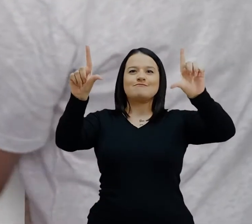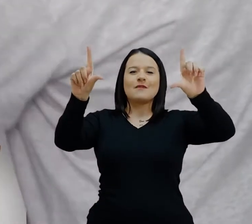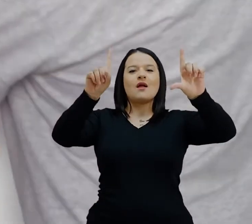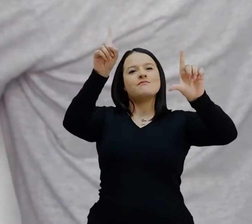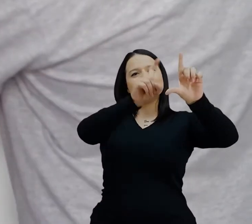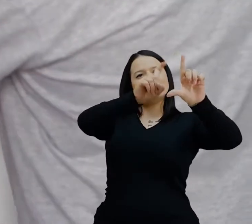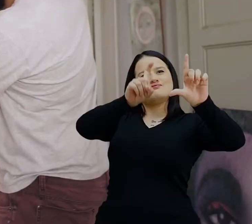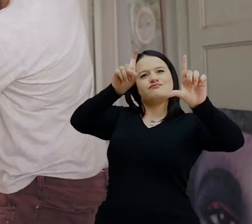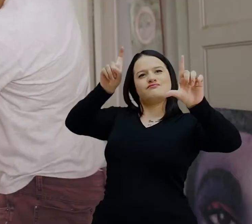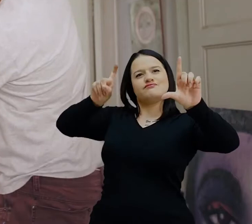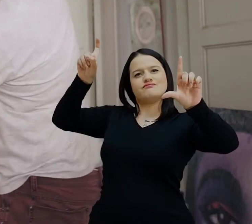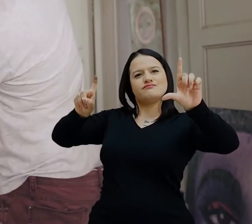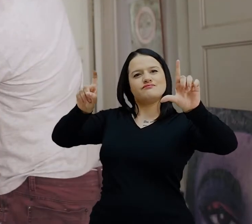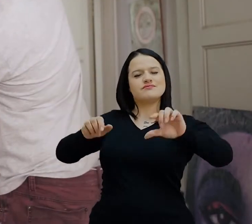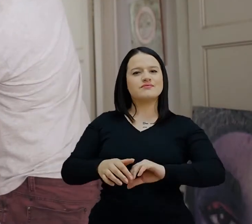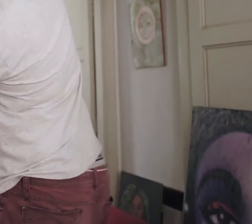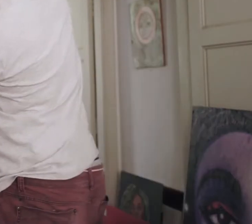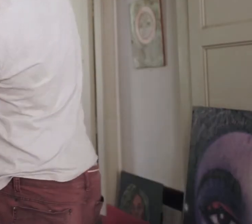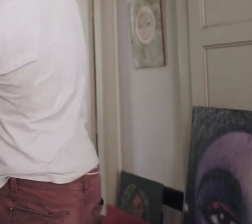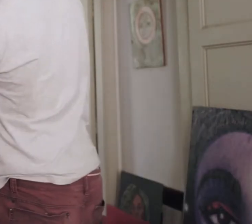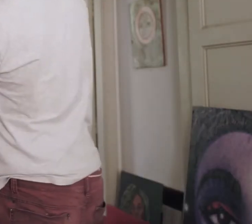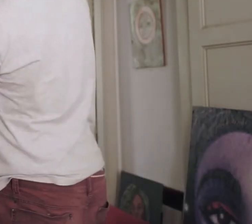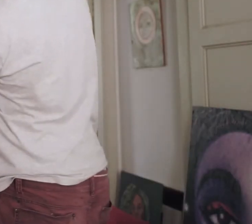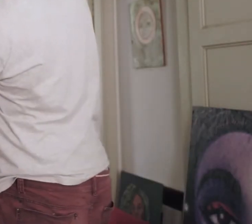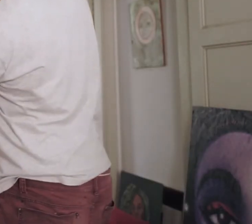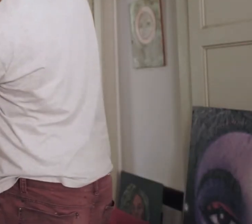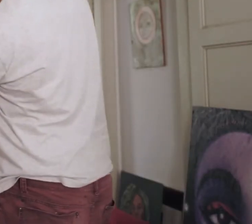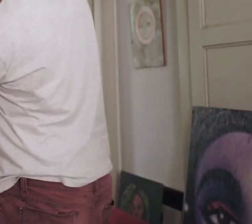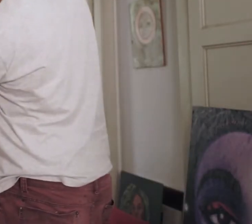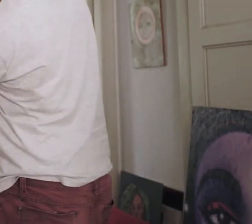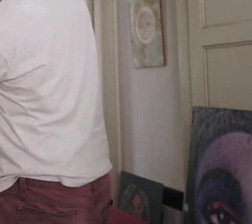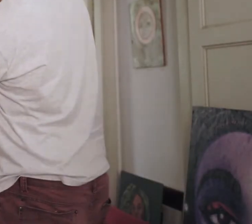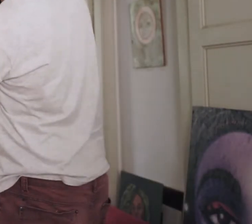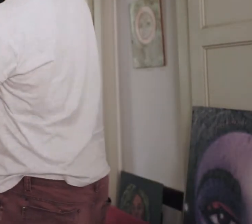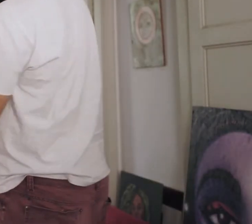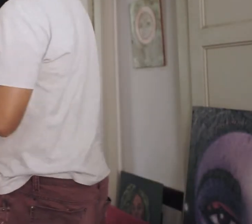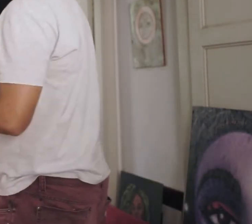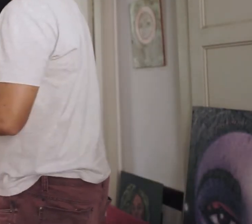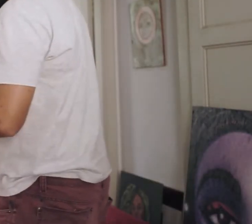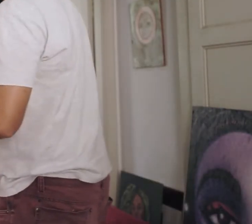quer, prende os lados, os dois lados.